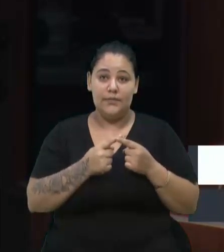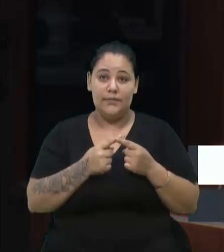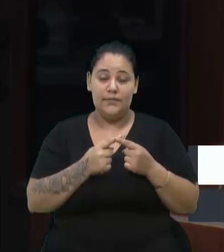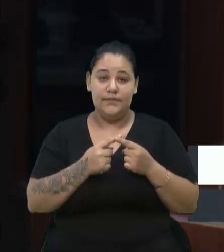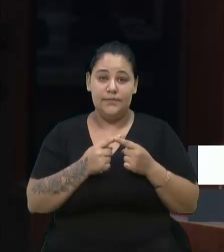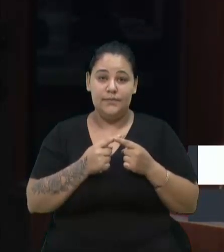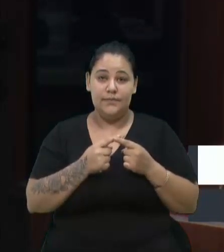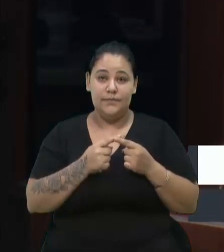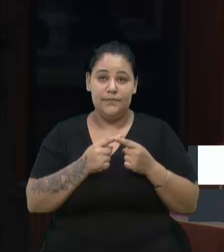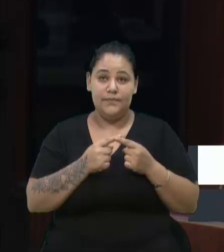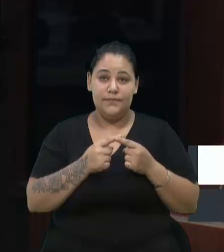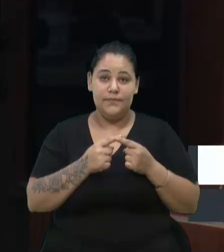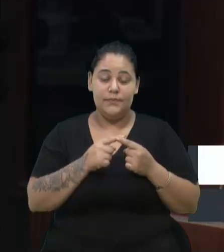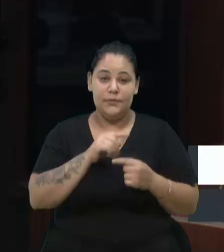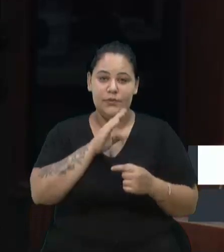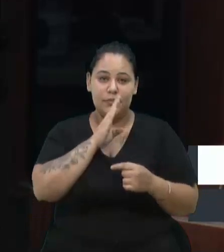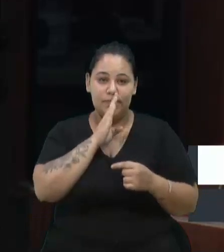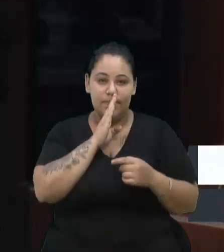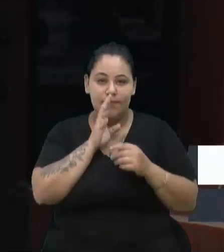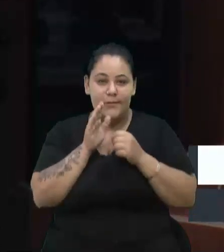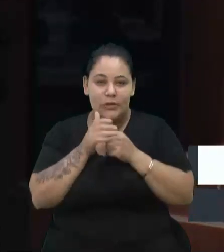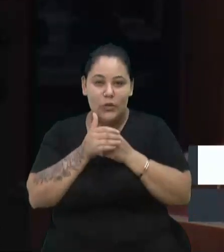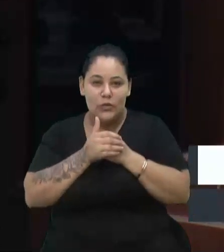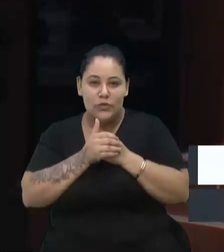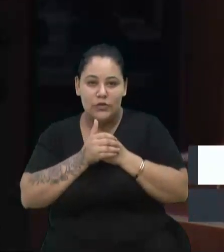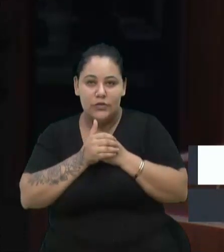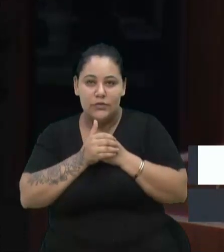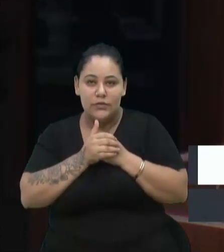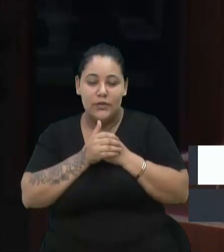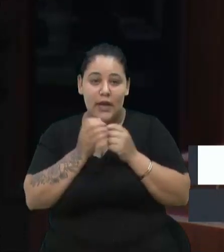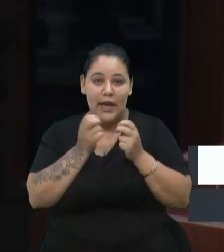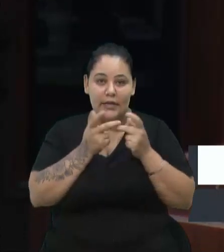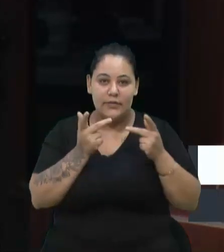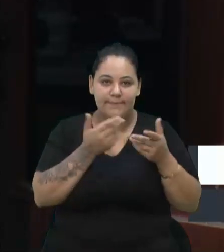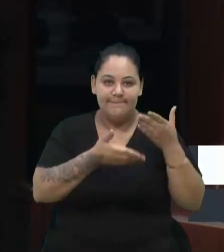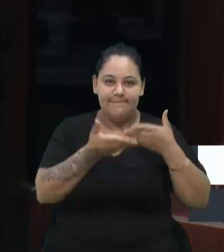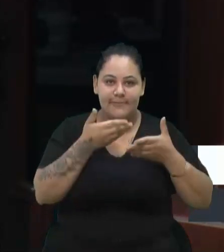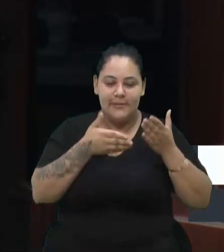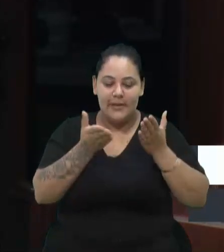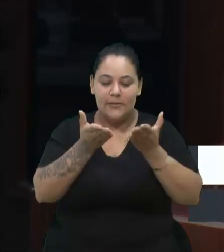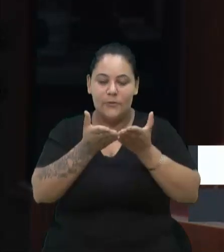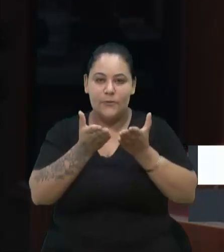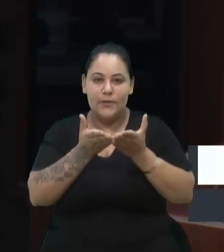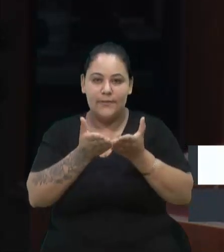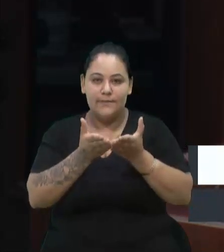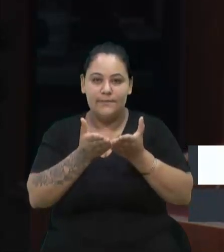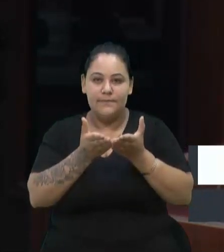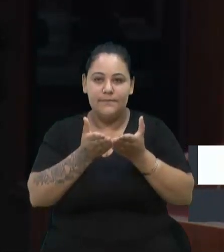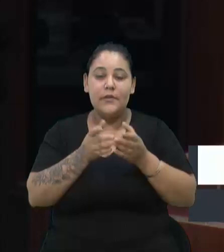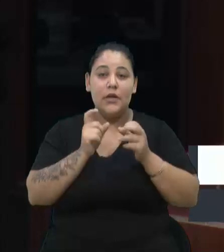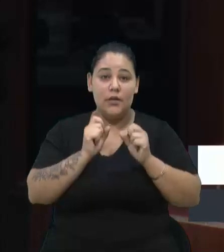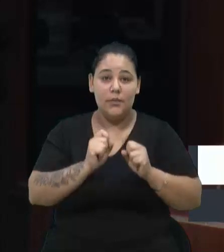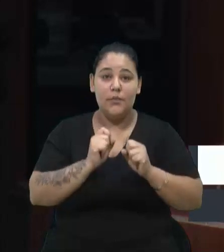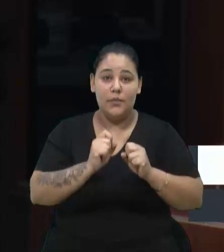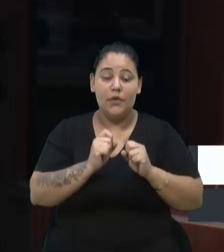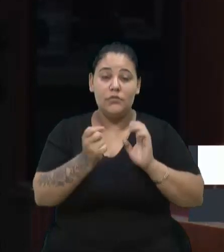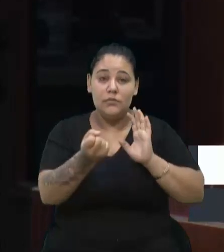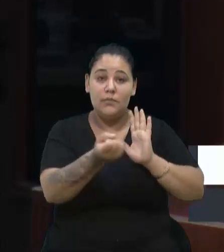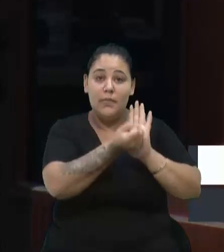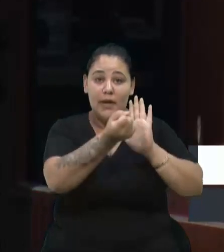diz, no silêncio, essas PECs estão sendo tratadas, estudadas, elaboradas, e podem realmente